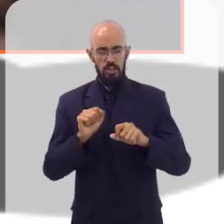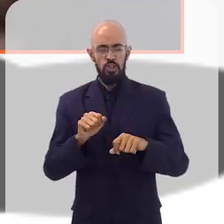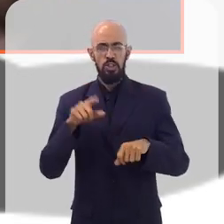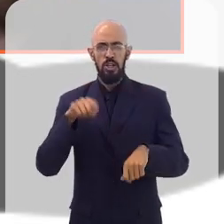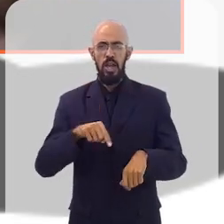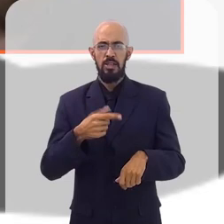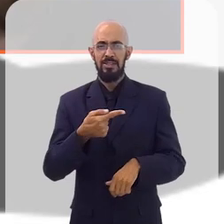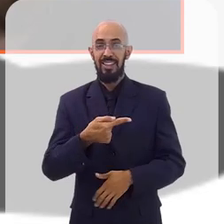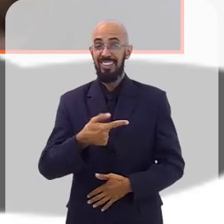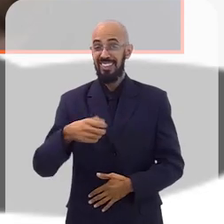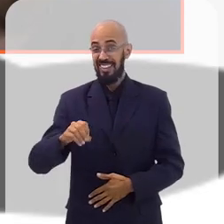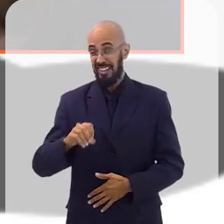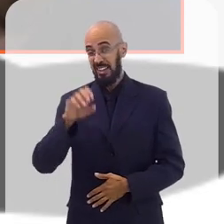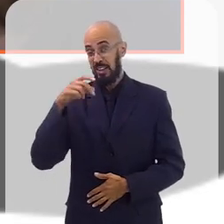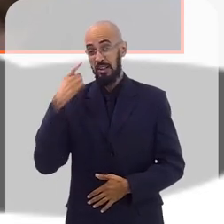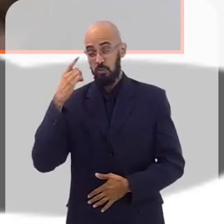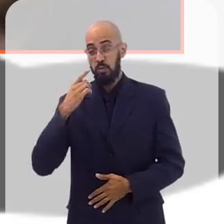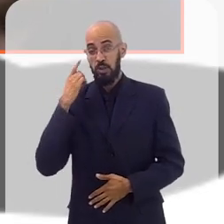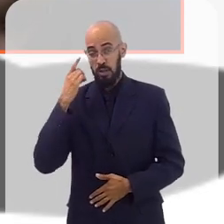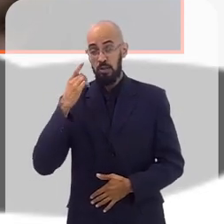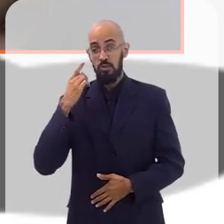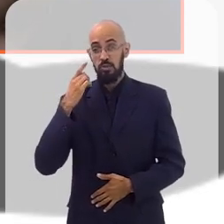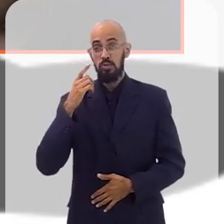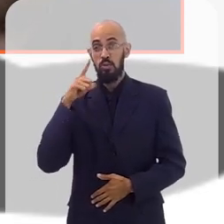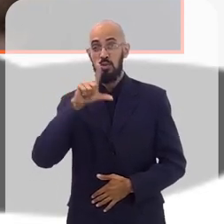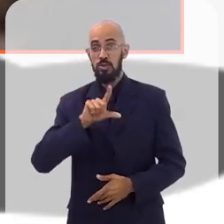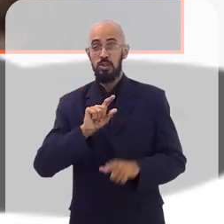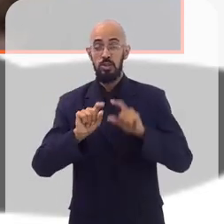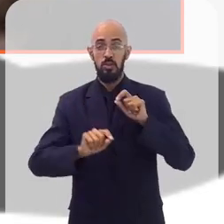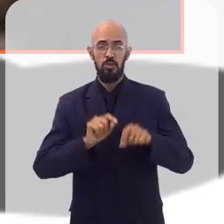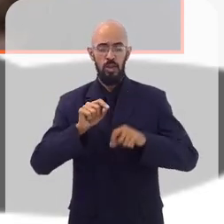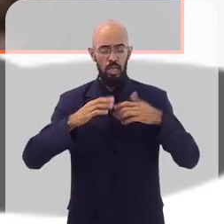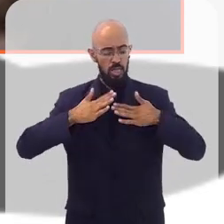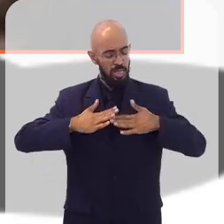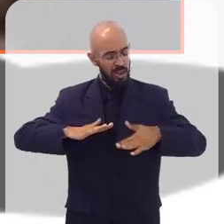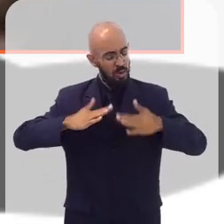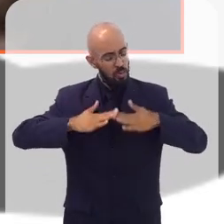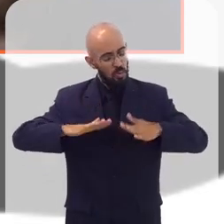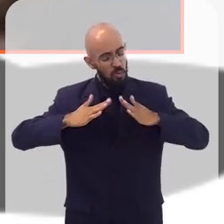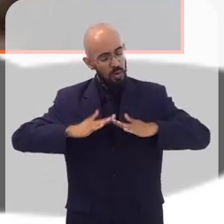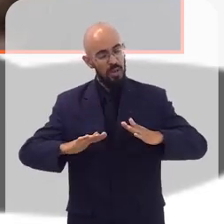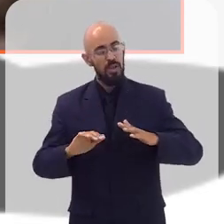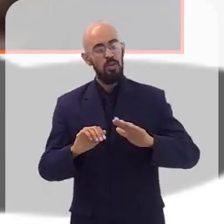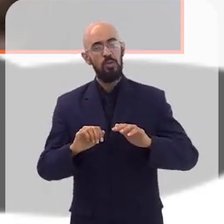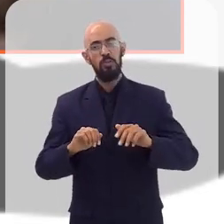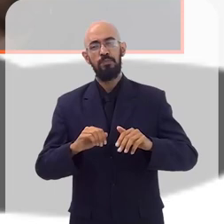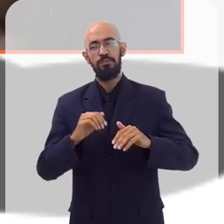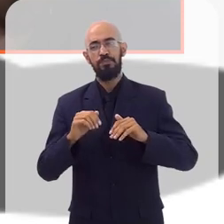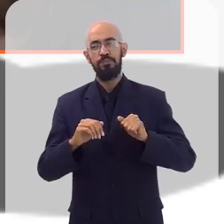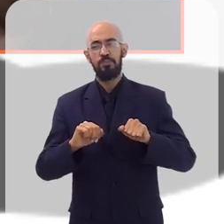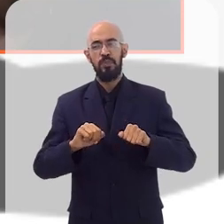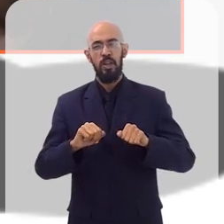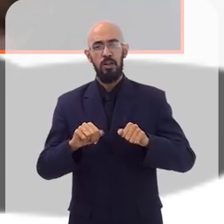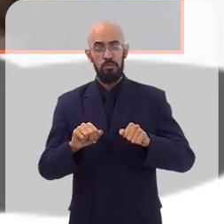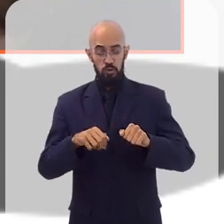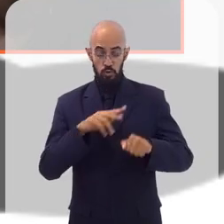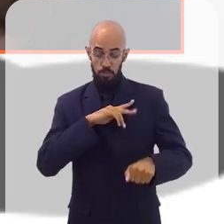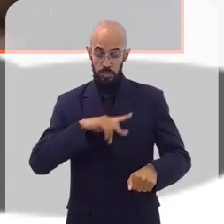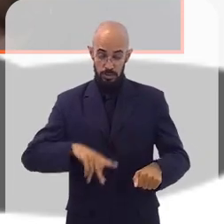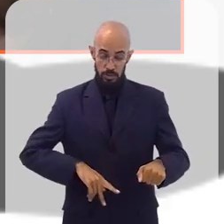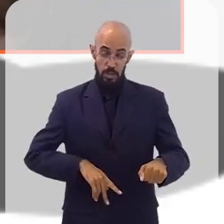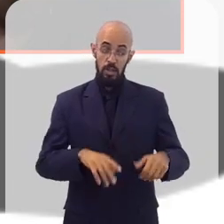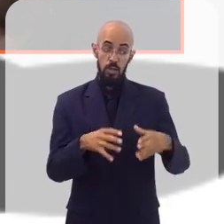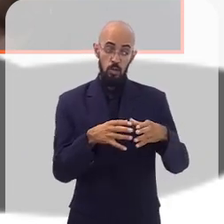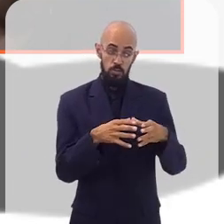que medida para o senhor conseguir na Assembleia Legislativa onde são 70 deputados estaduais estou conseguir